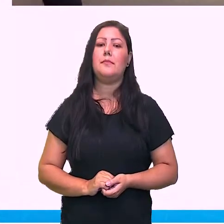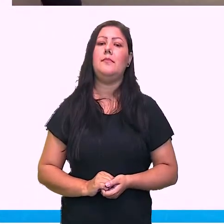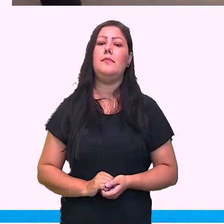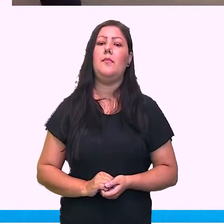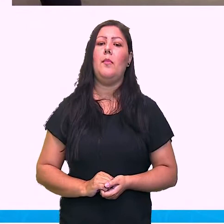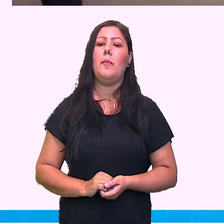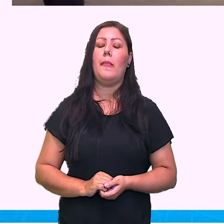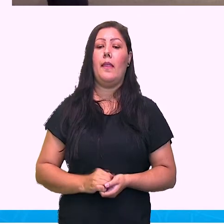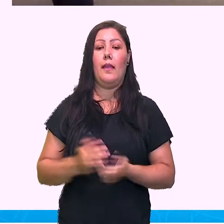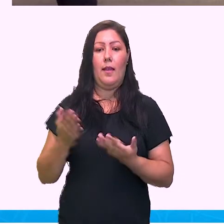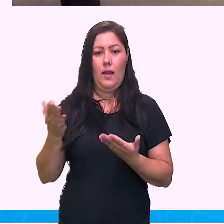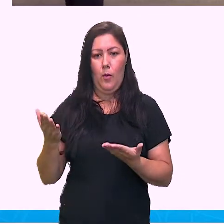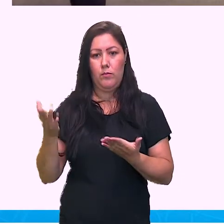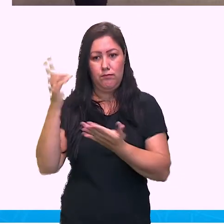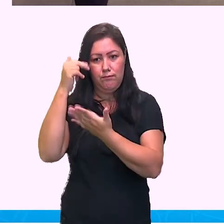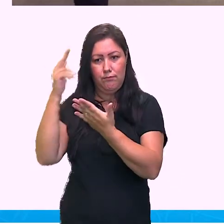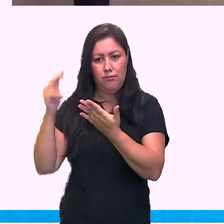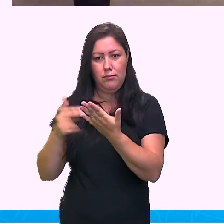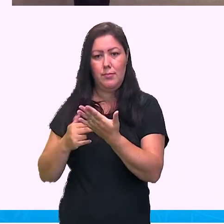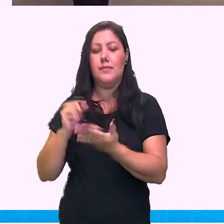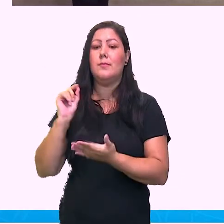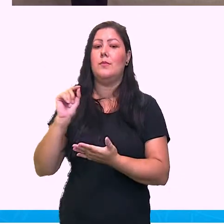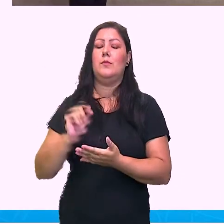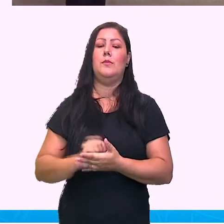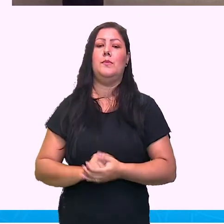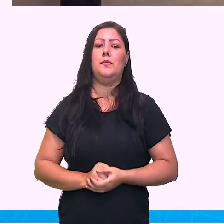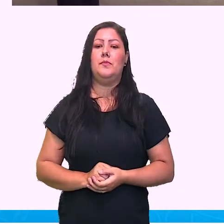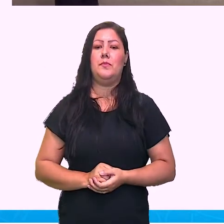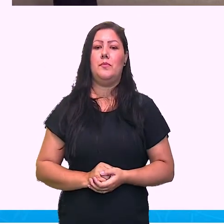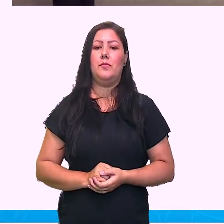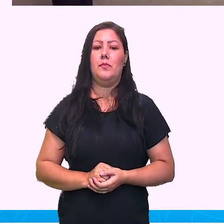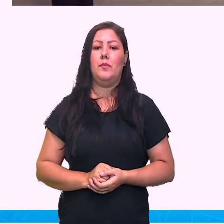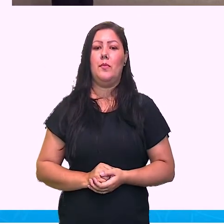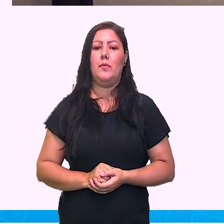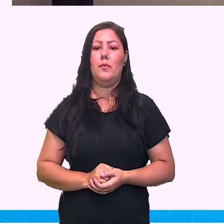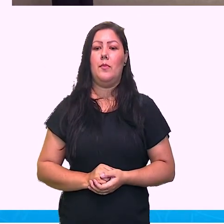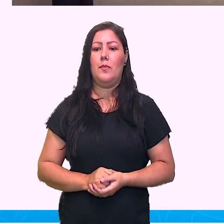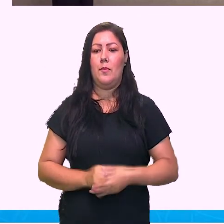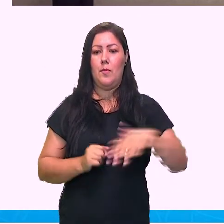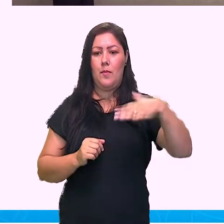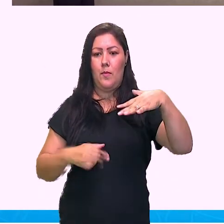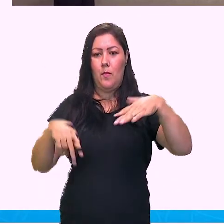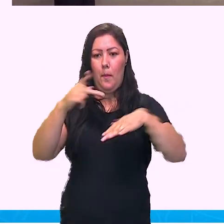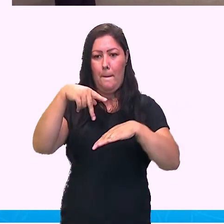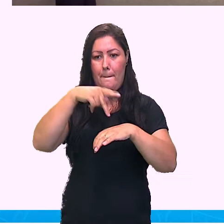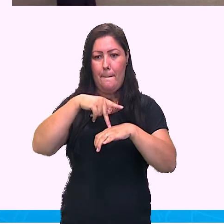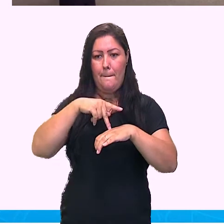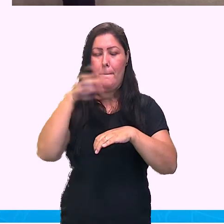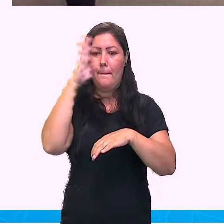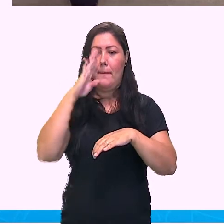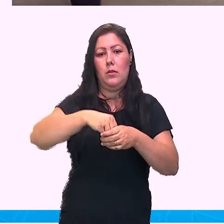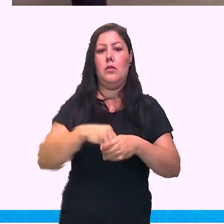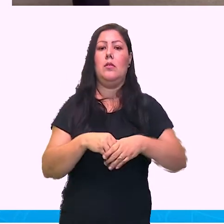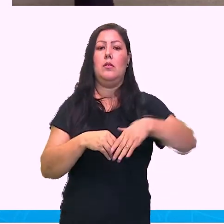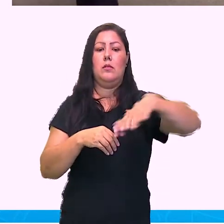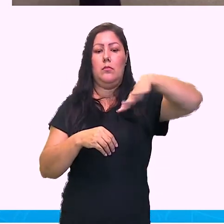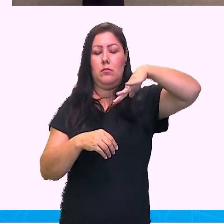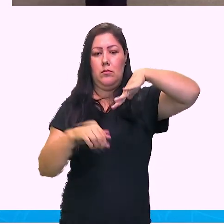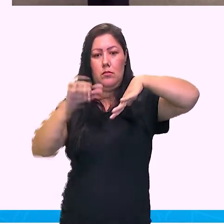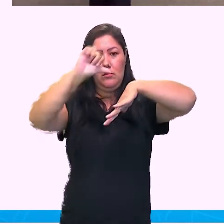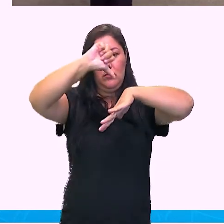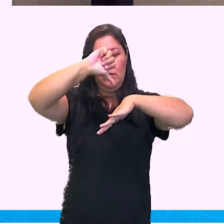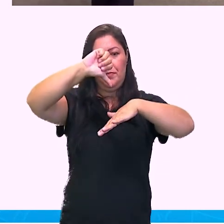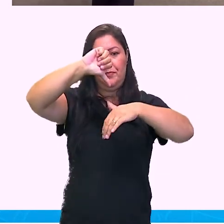E aqui, mais uma vez, destacando a grandeza do Brasil. Observem bem,